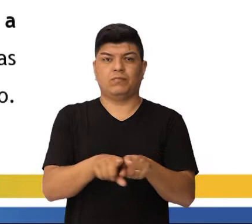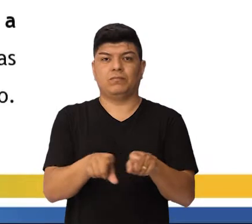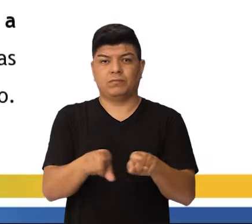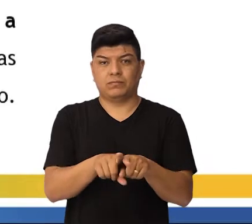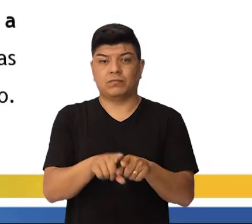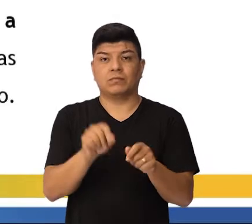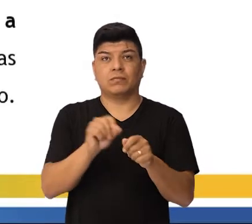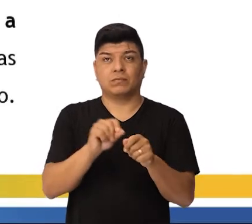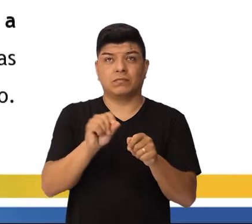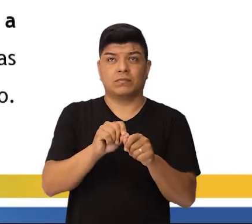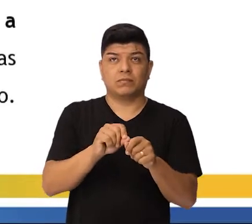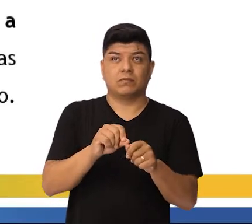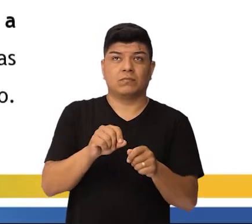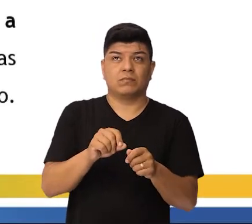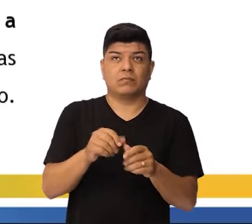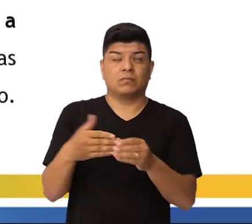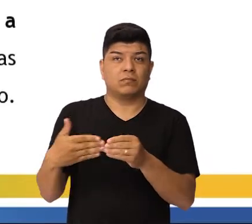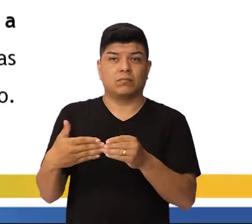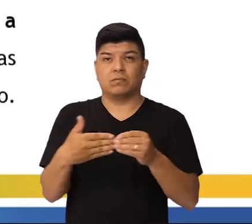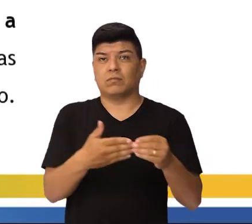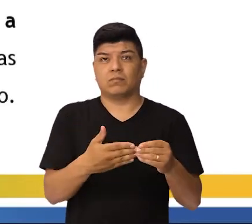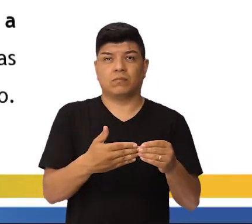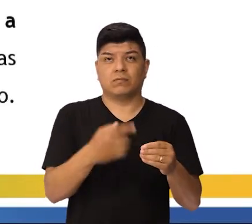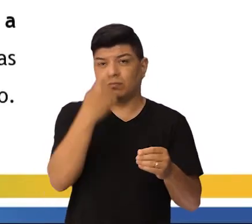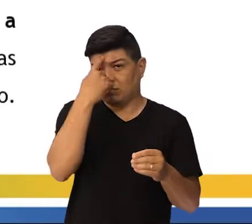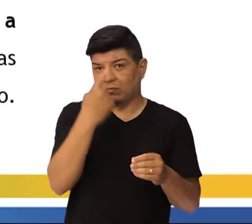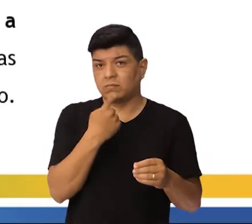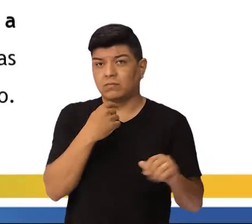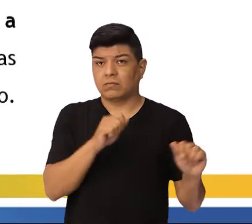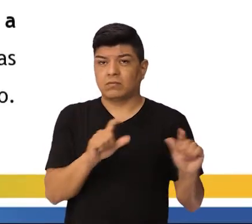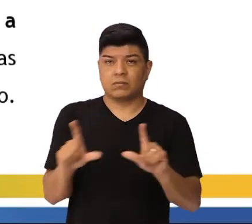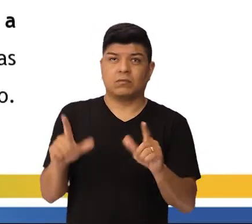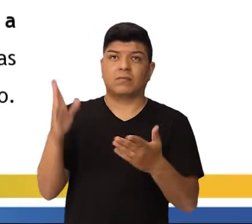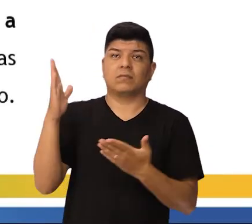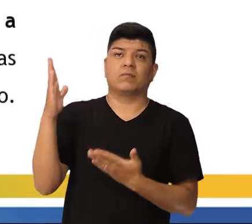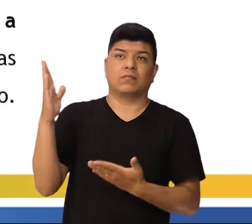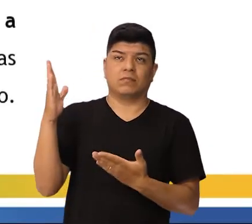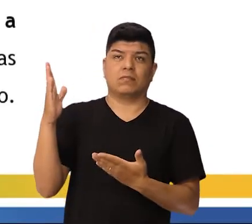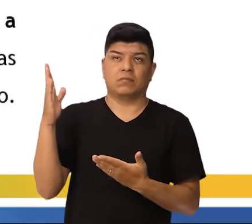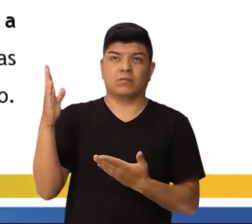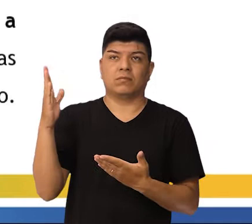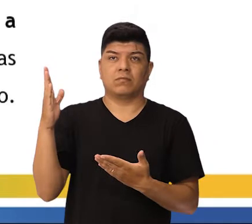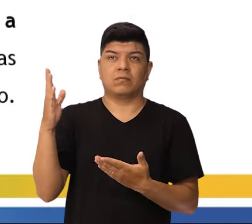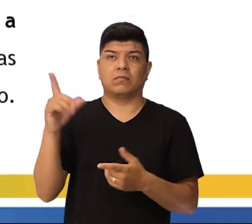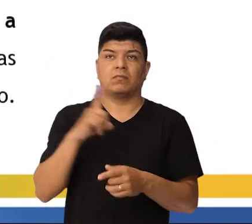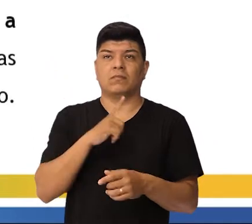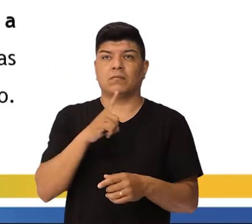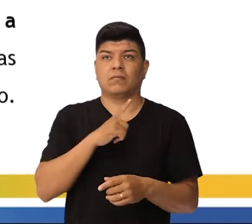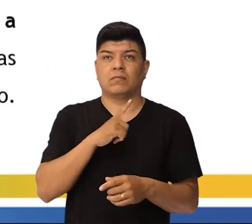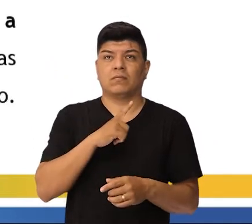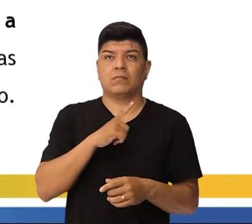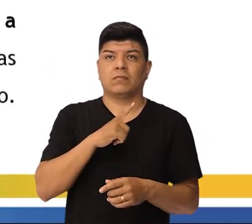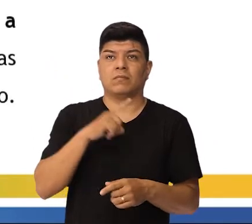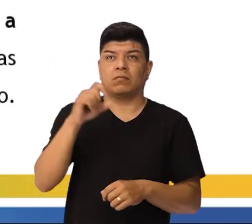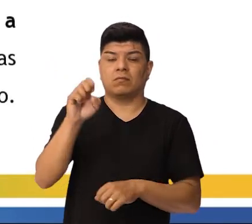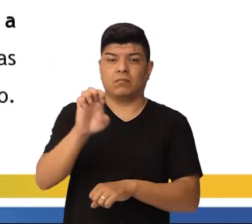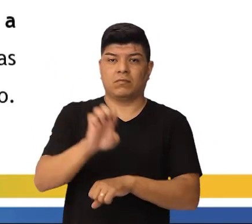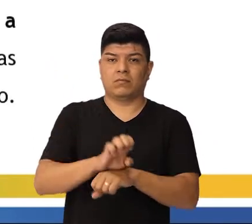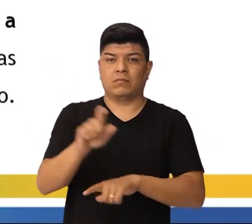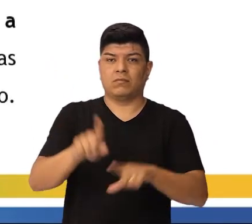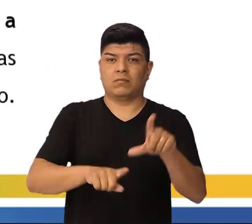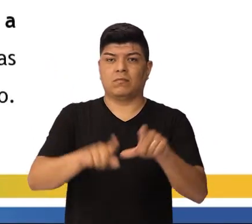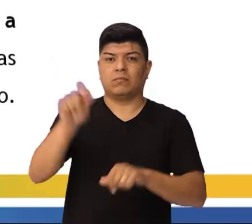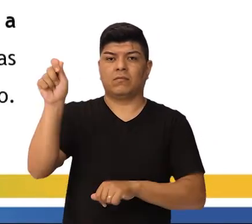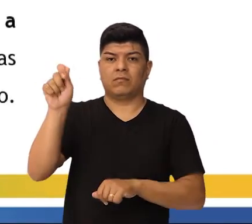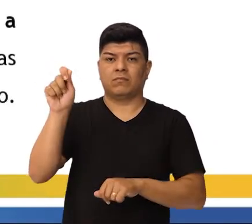aí eu fiz trouxe aí uma demonstração para vocês que essa amplitude térmica no estado do Acre,